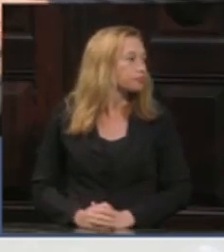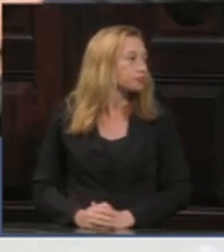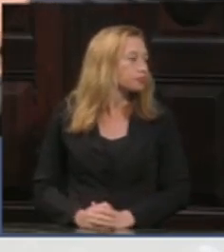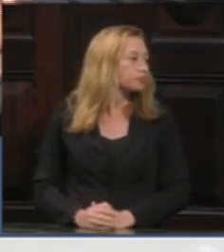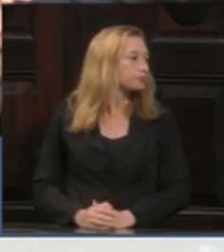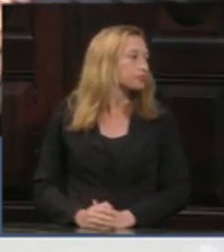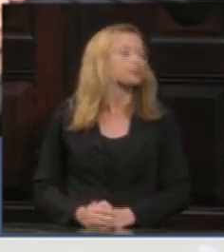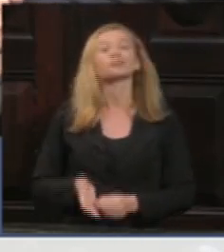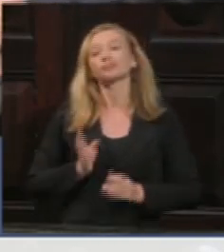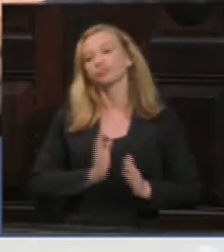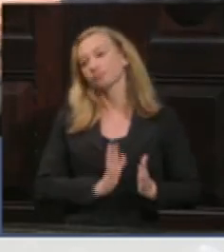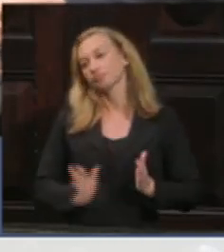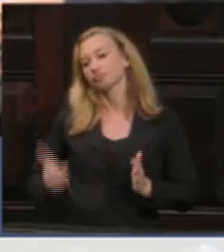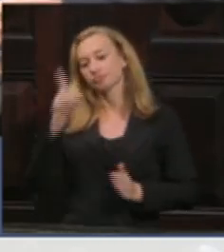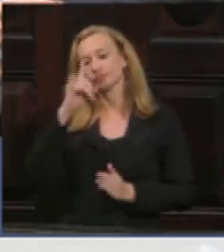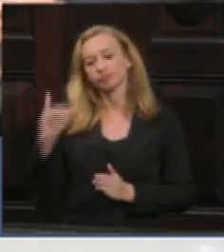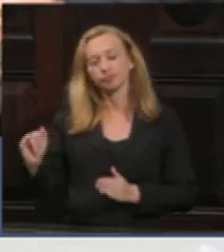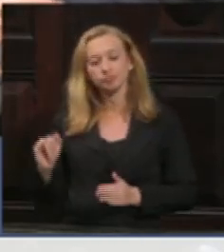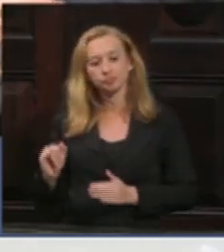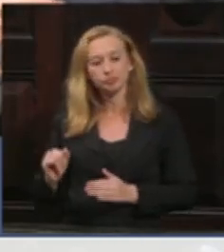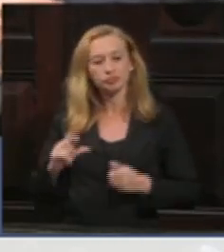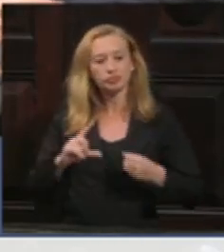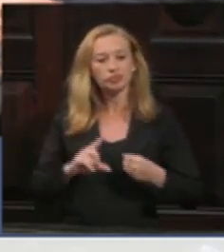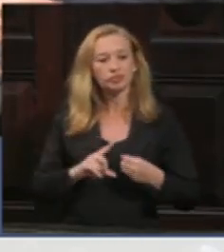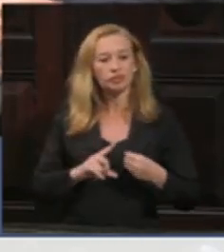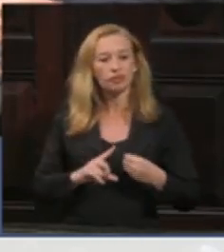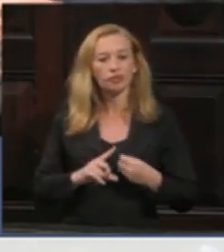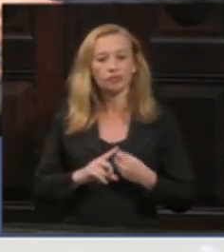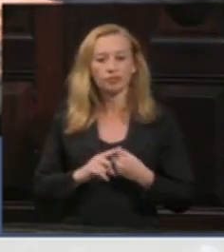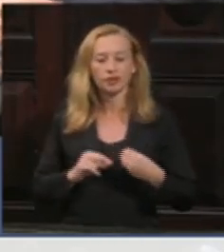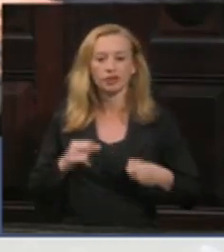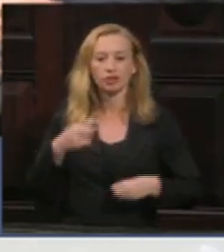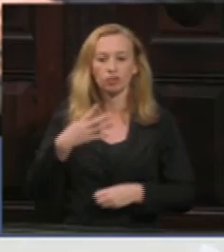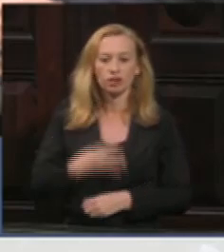Incluído na ordem do dia, de acordo com o parágrafo 1º do artigo 47 do Regimento Interno,